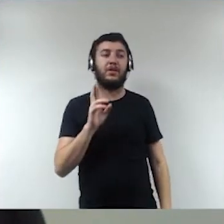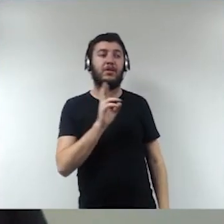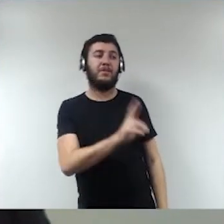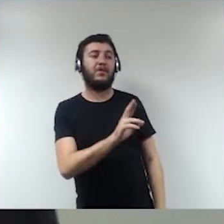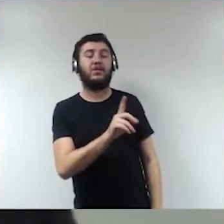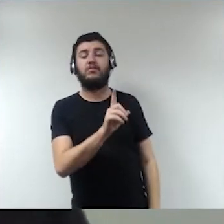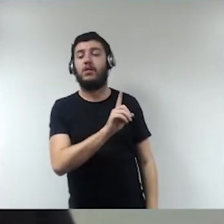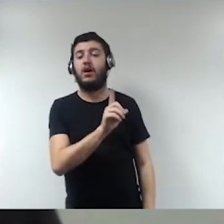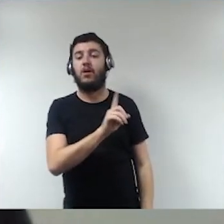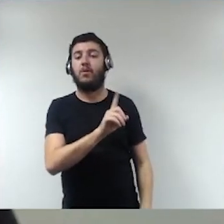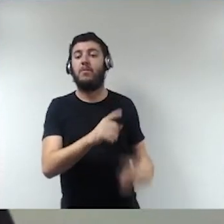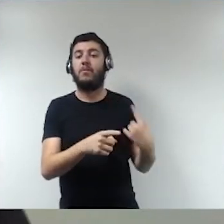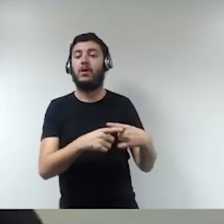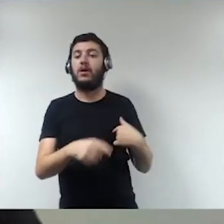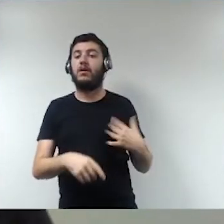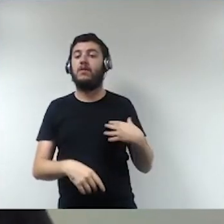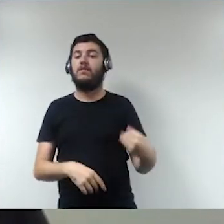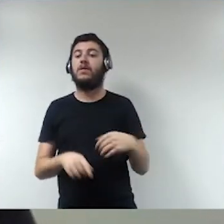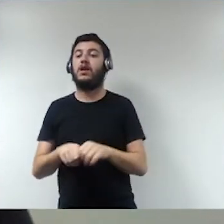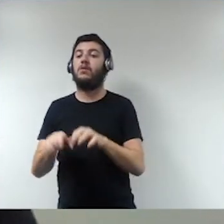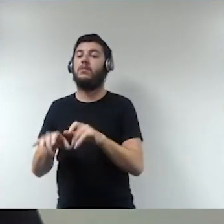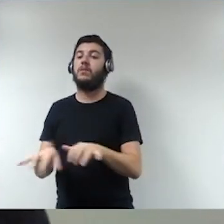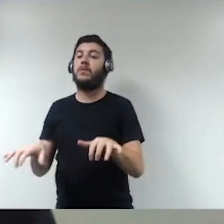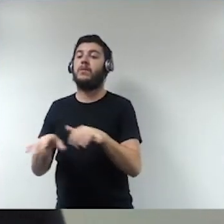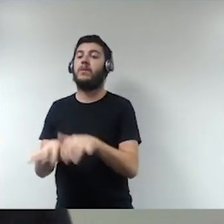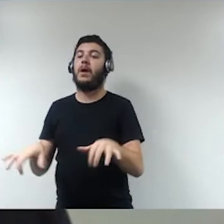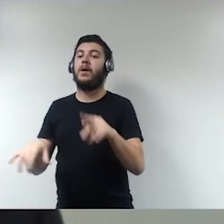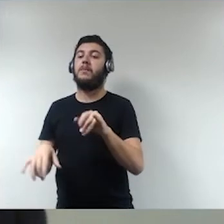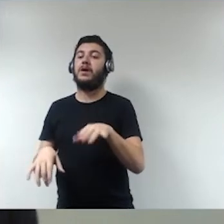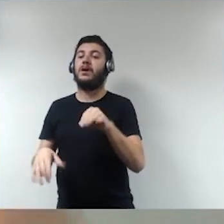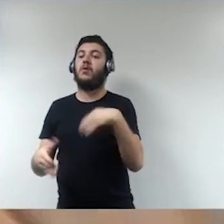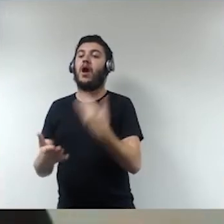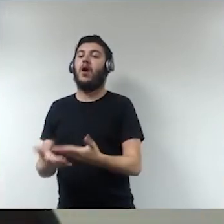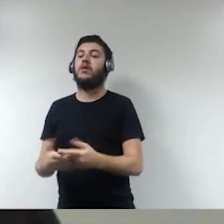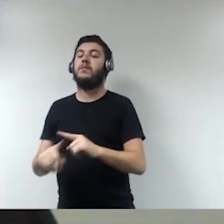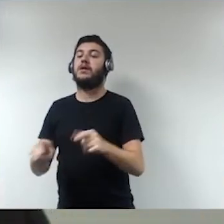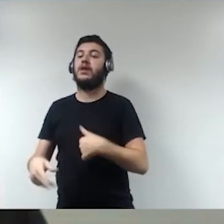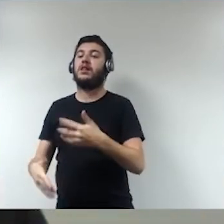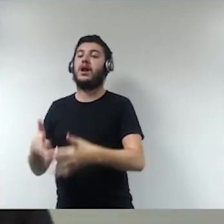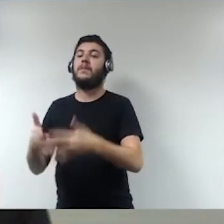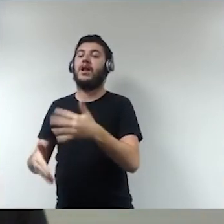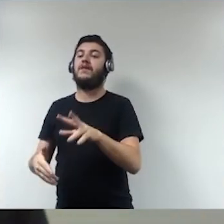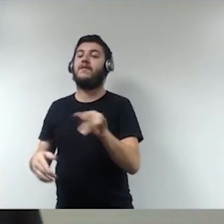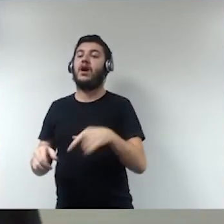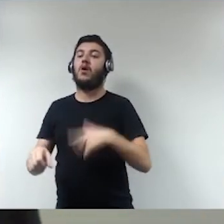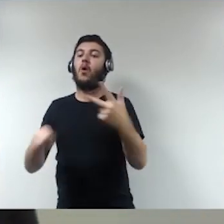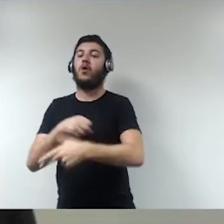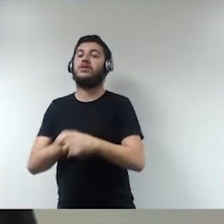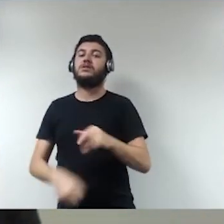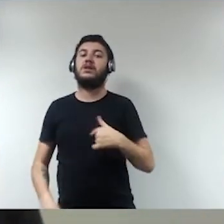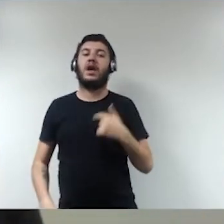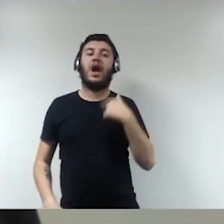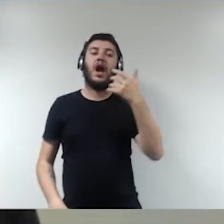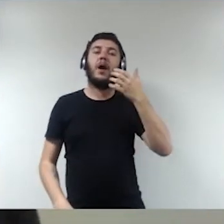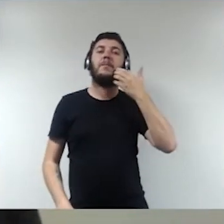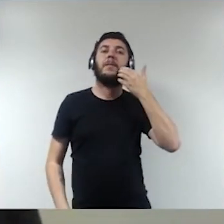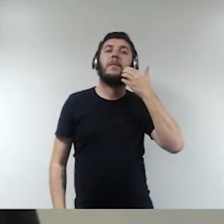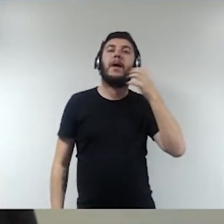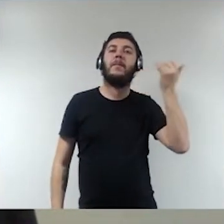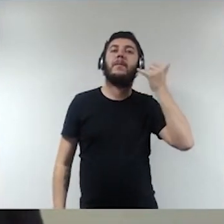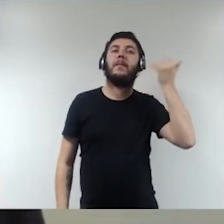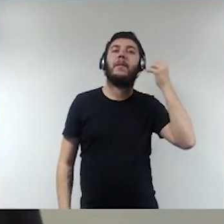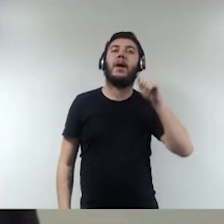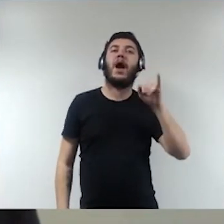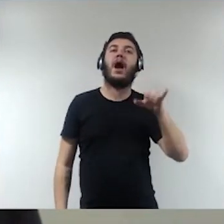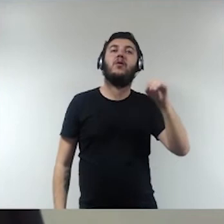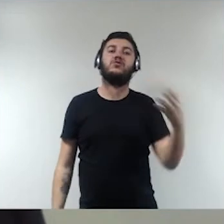de piano e não podia atrapalhar ouvindo aquele áudio. Então, nós temos essas nuances que nós temos